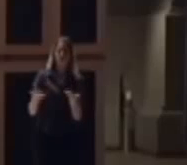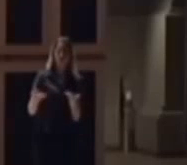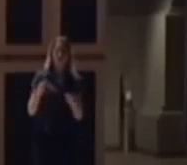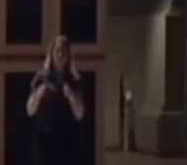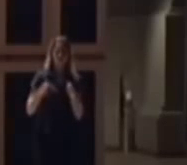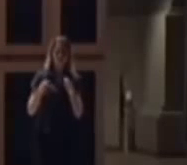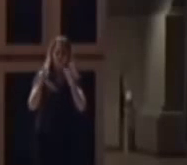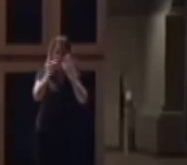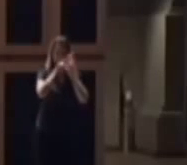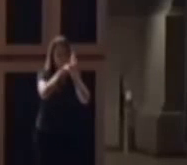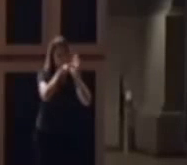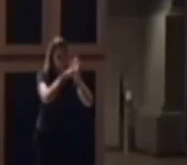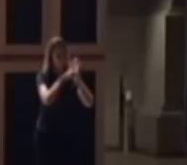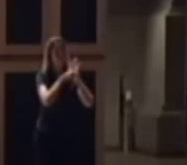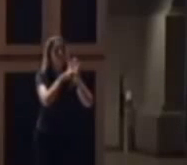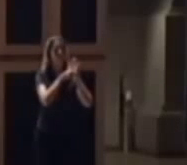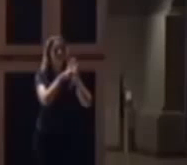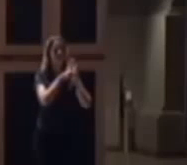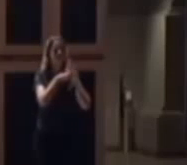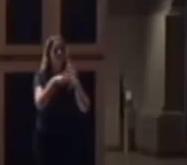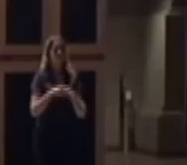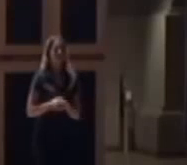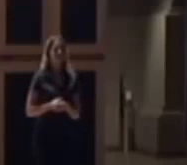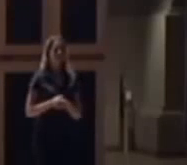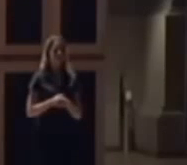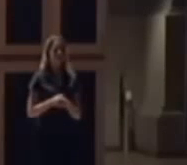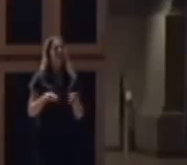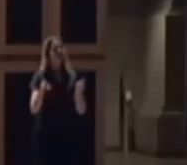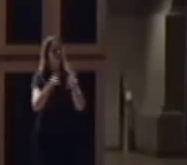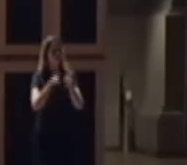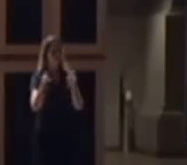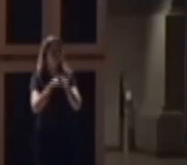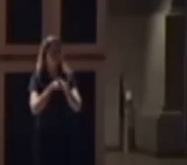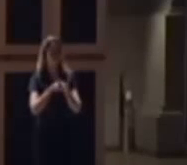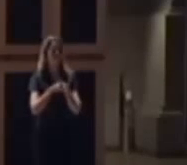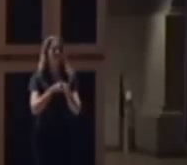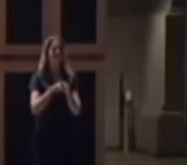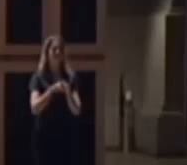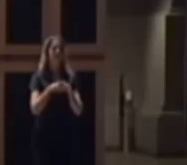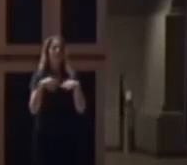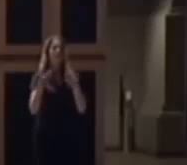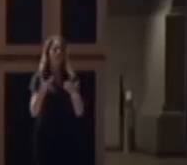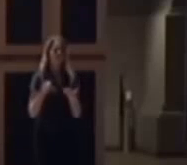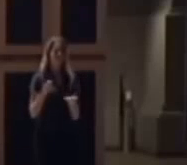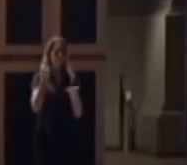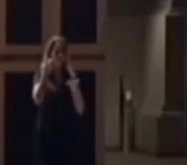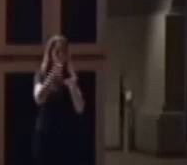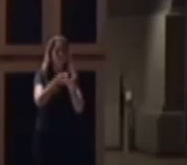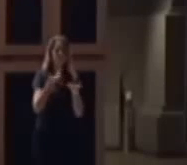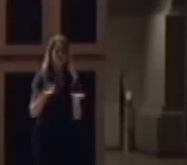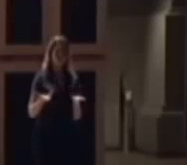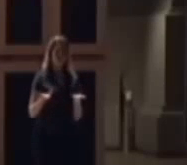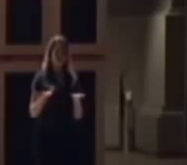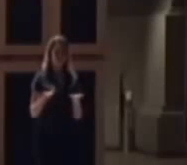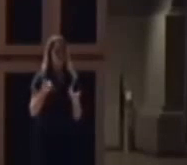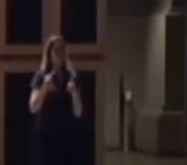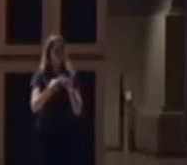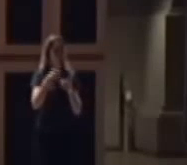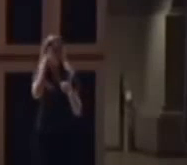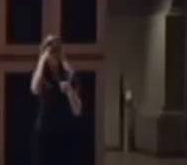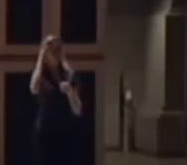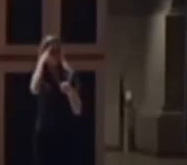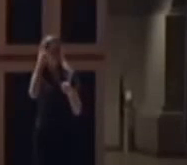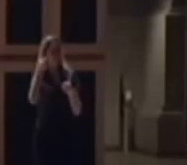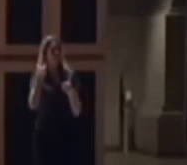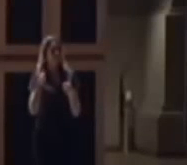as regras dessa prestação. E também a previsão de receitas e despesas, porque a ideia é que